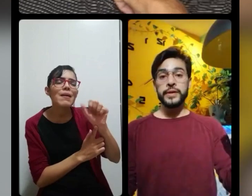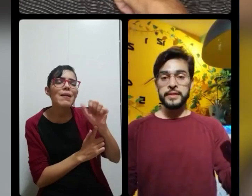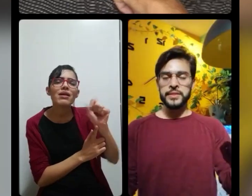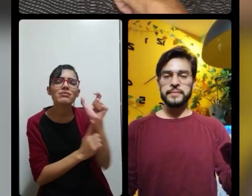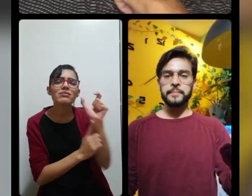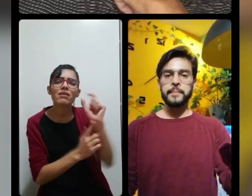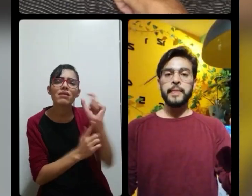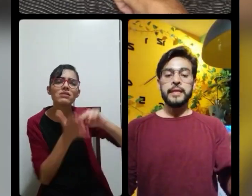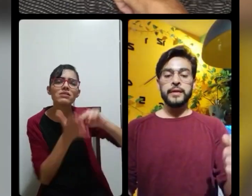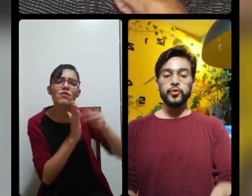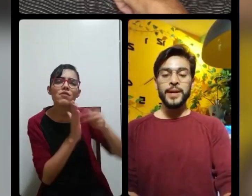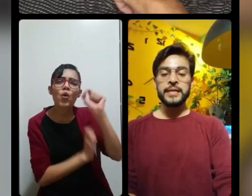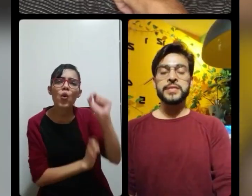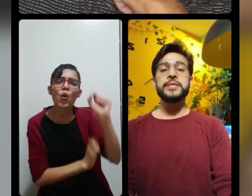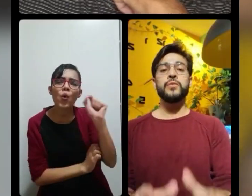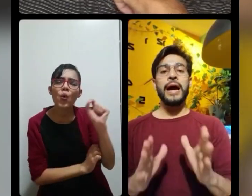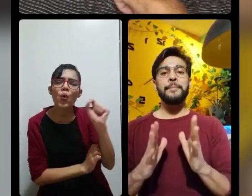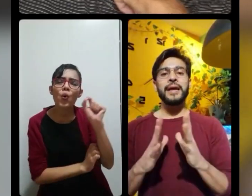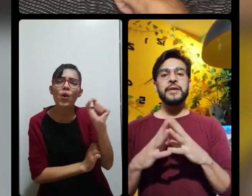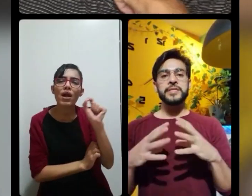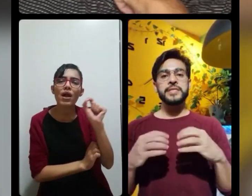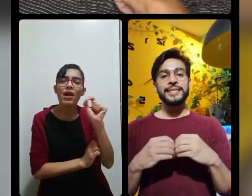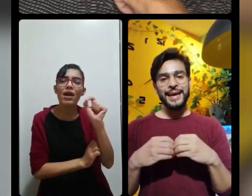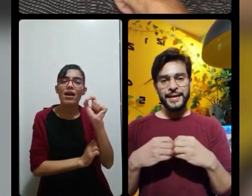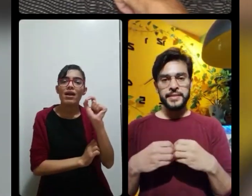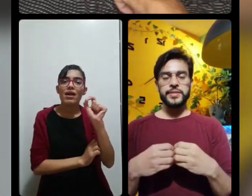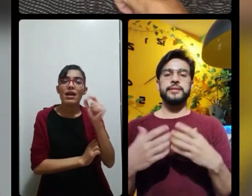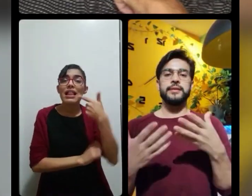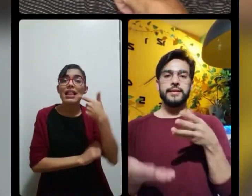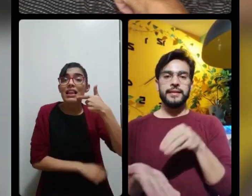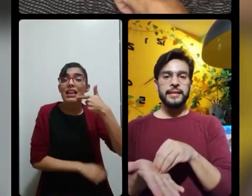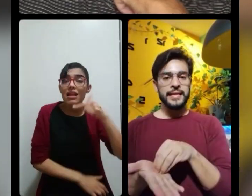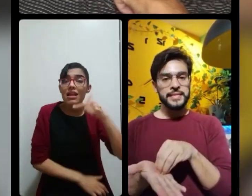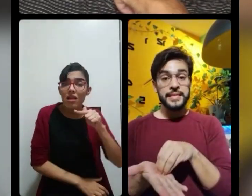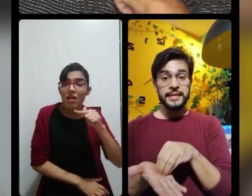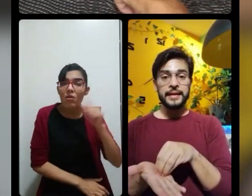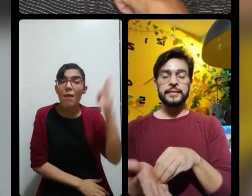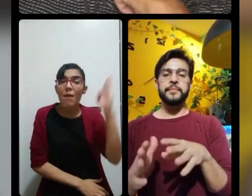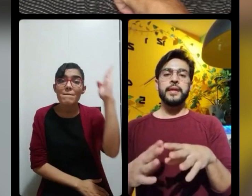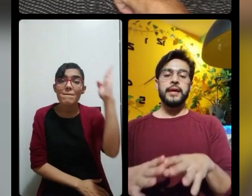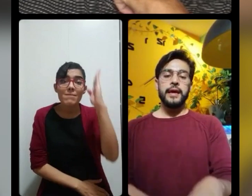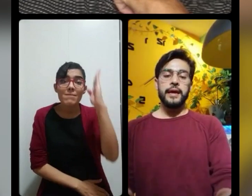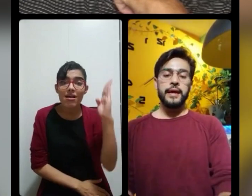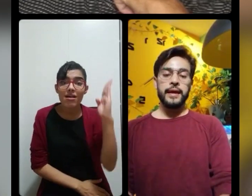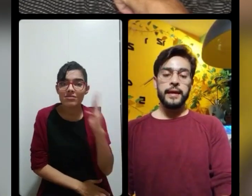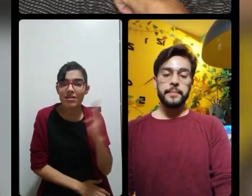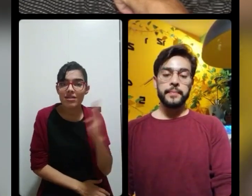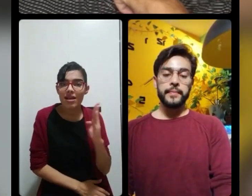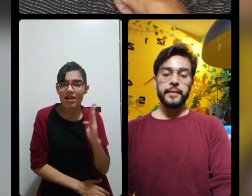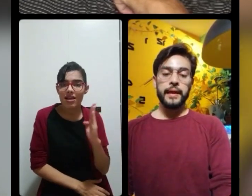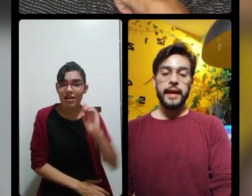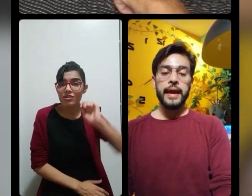gestual portuguesa. Então, no Brasil, a palavra sinais, na sigla,